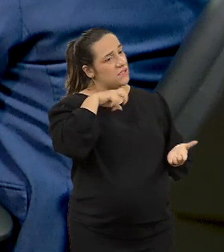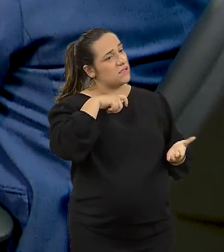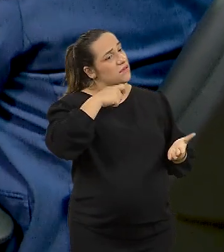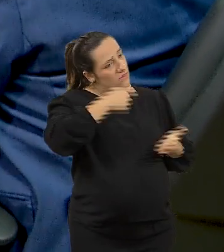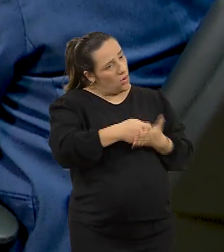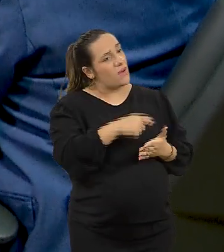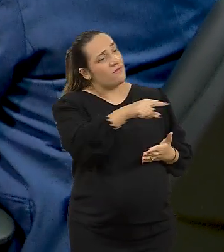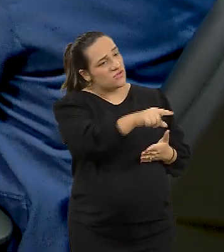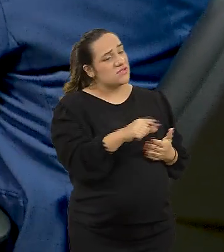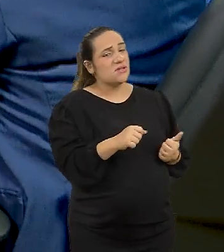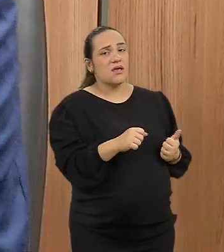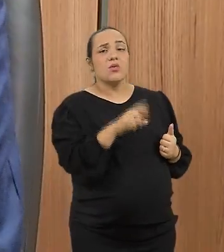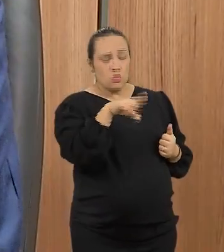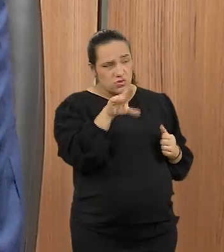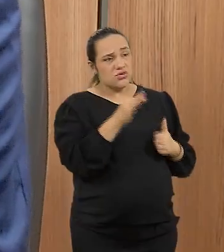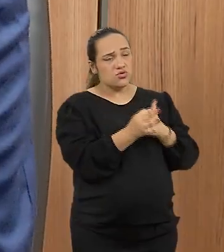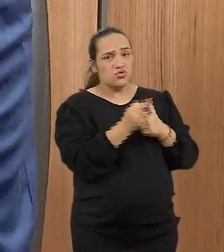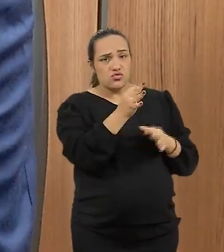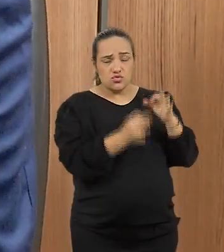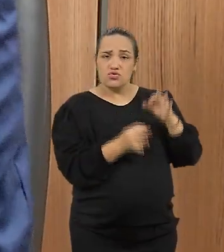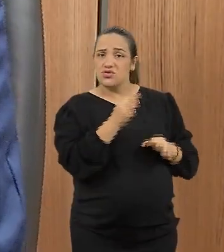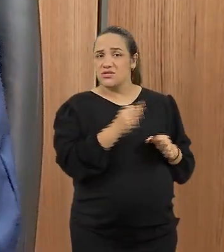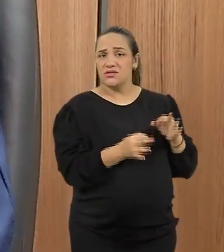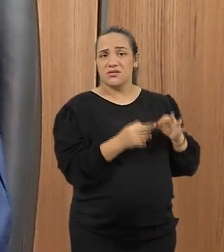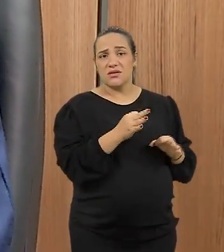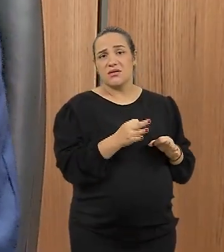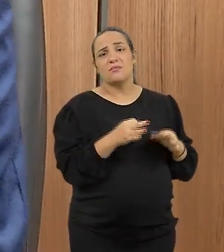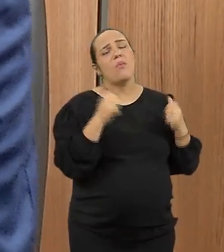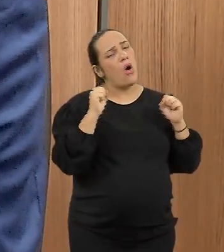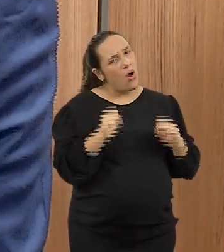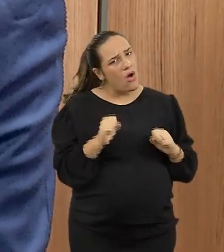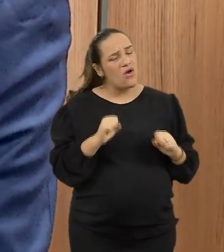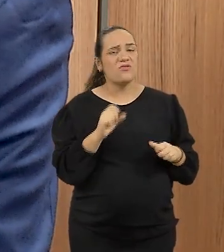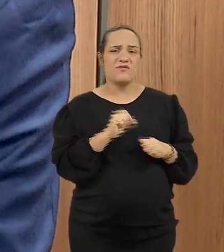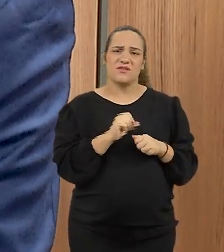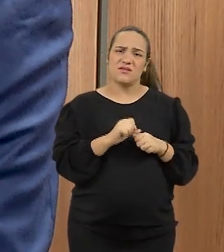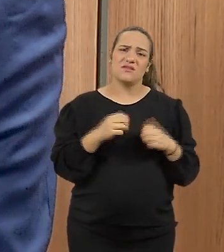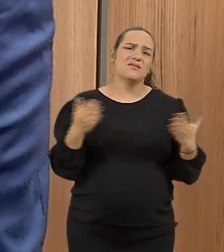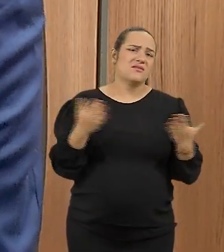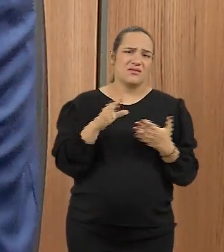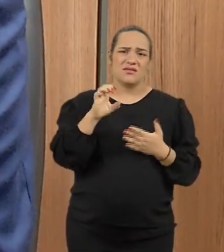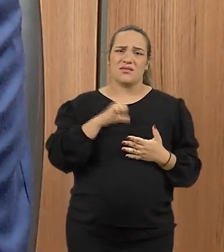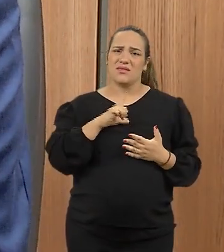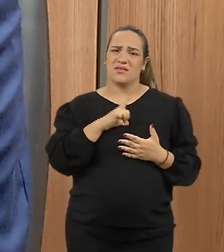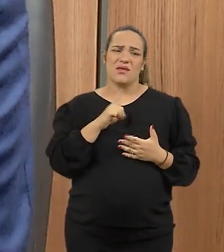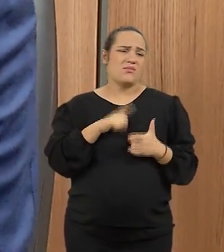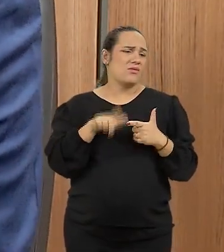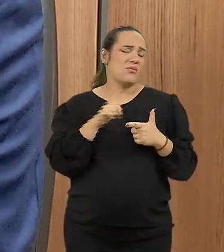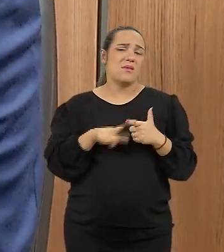judicializar. Então, como acontece hoje, na execução temos embargos e esse problema